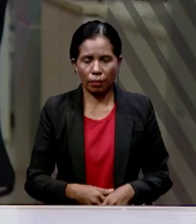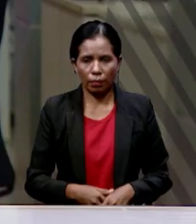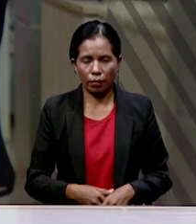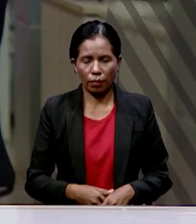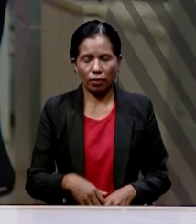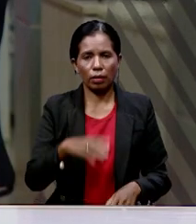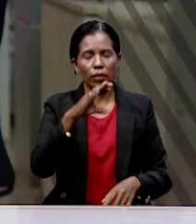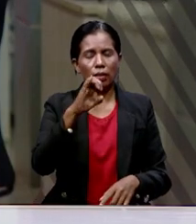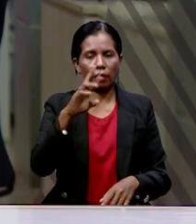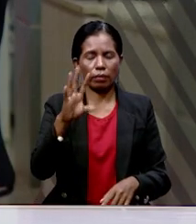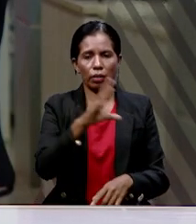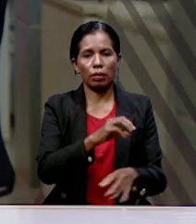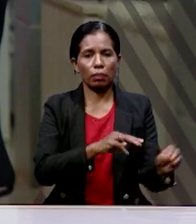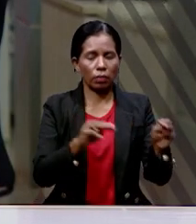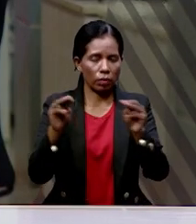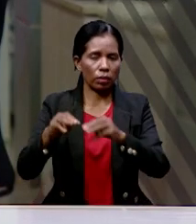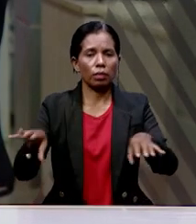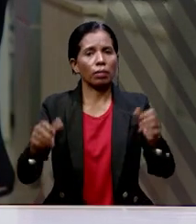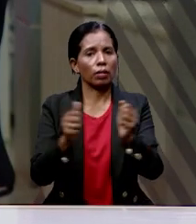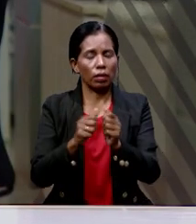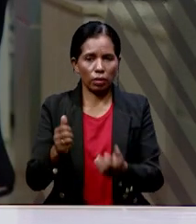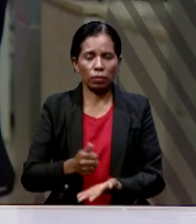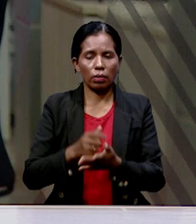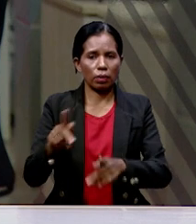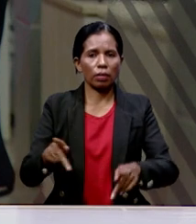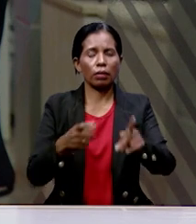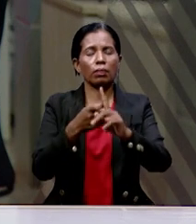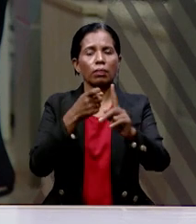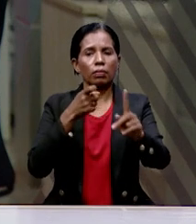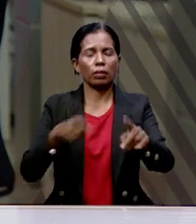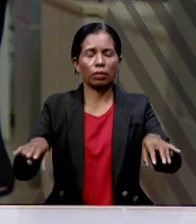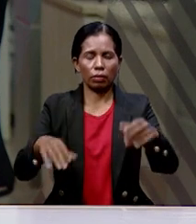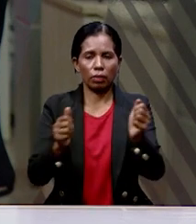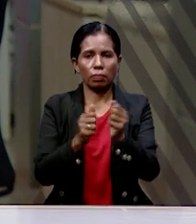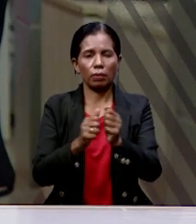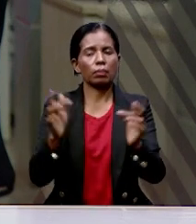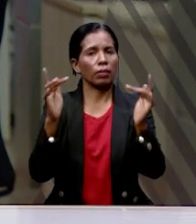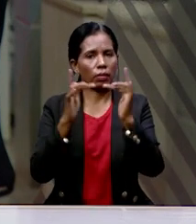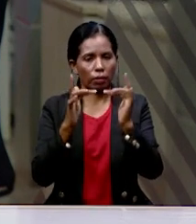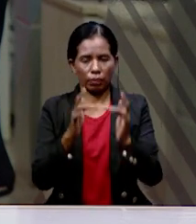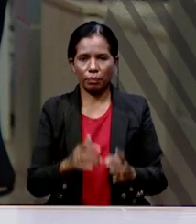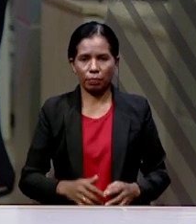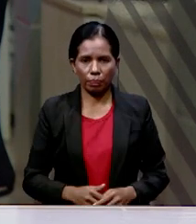CRVP se halo mudança ba serviço atendimento público, husi sistema manual ba digitalização.